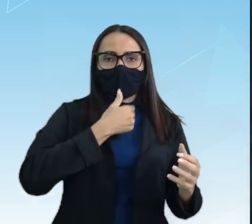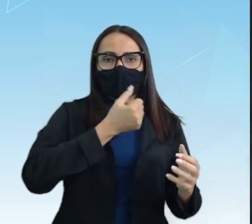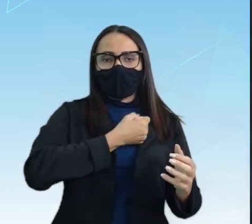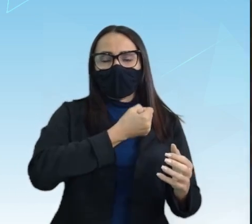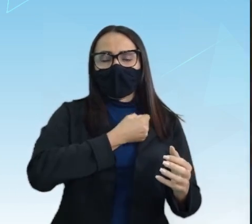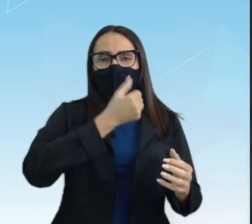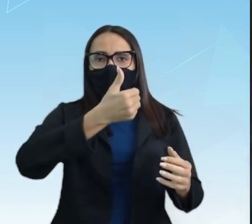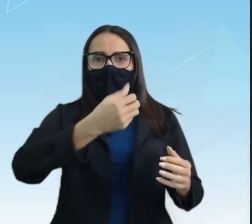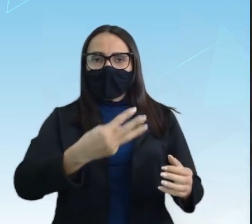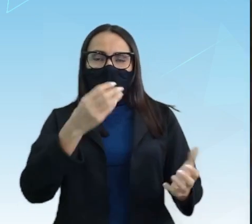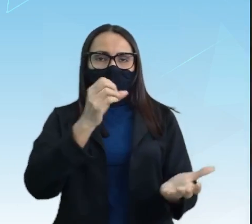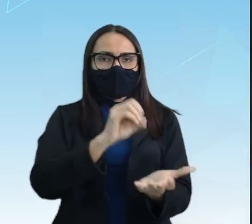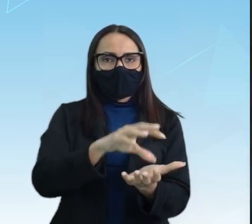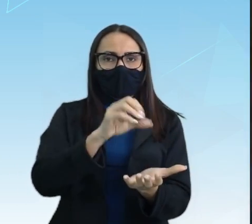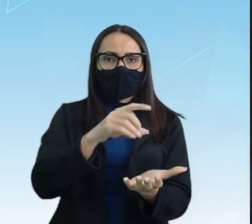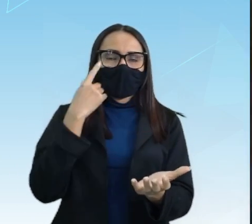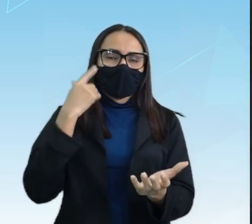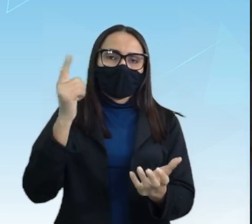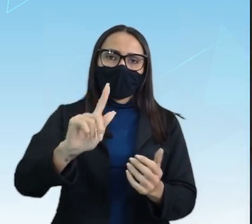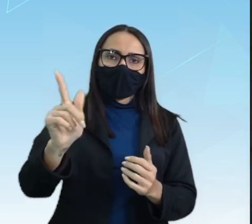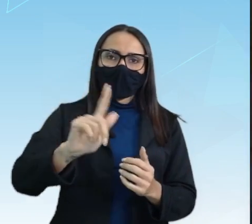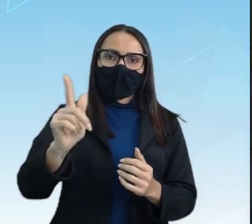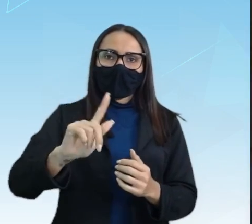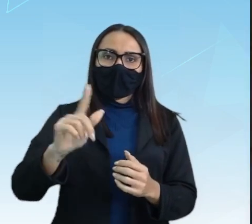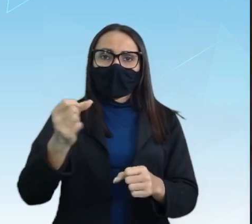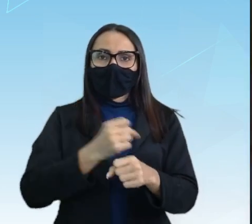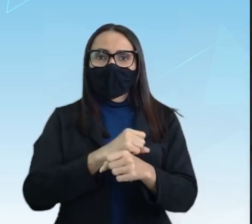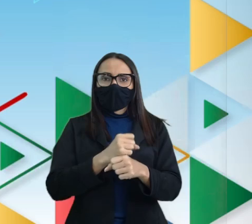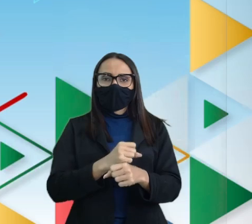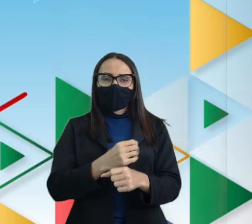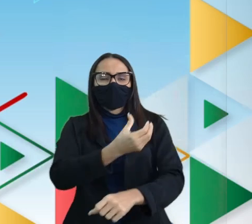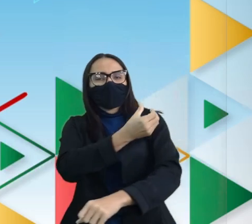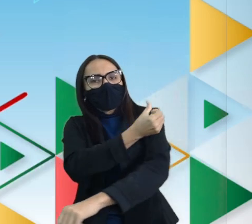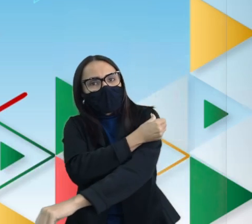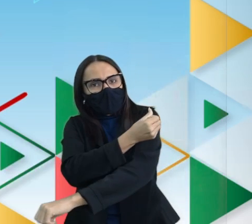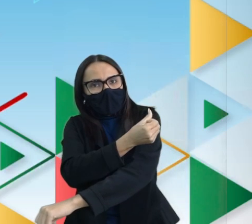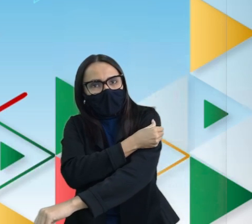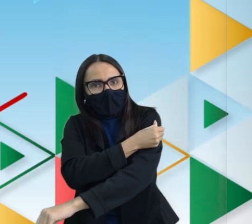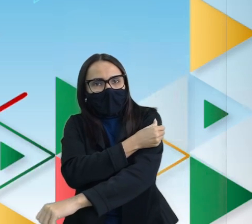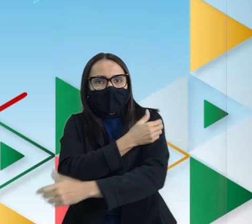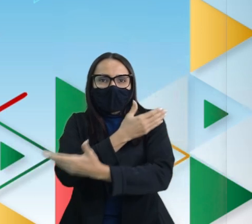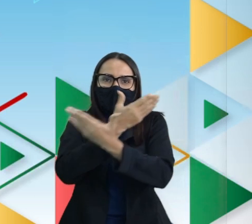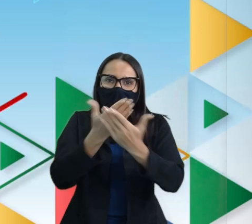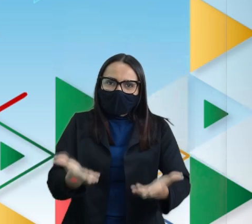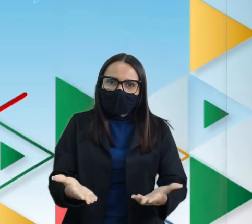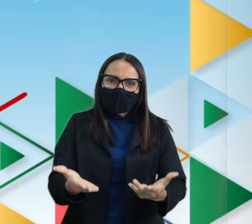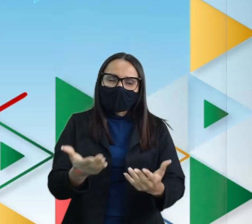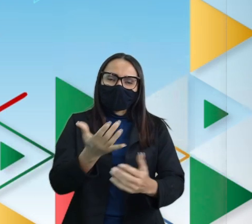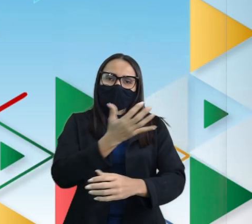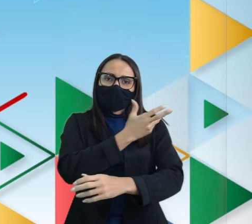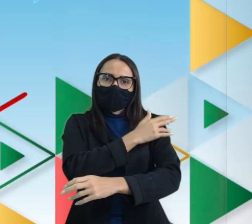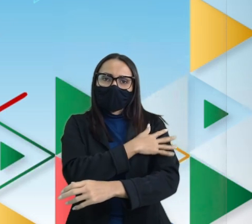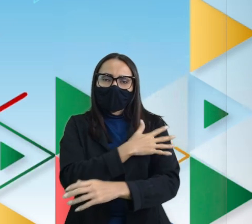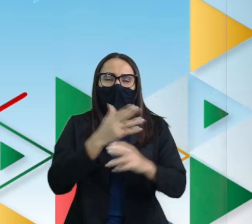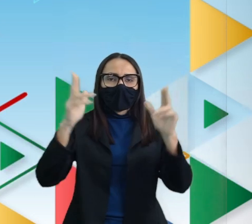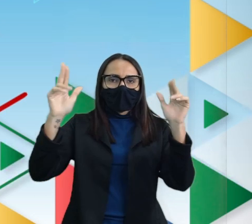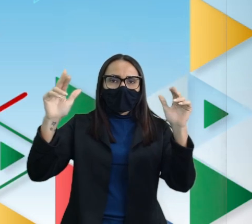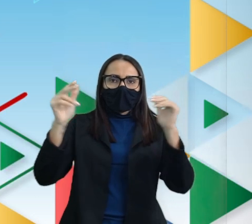do EducaPE de Geografia. Que ano? Sexto ano do ensino fundamental. Qual é o tema,